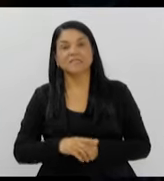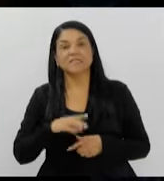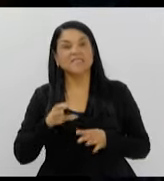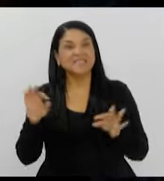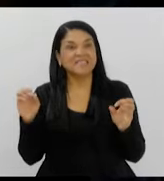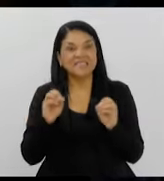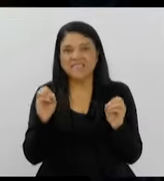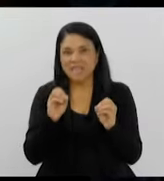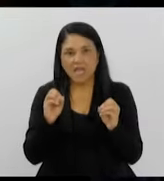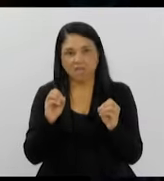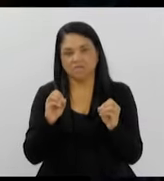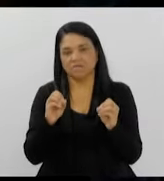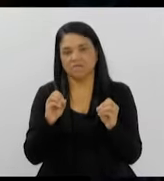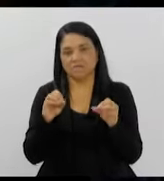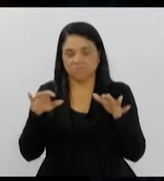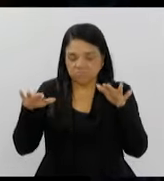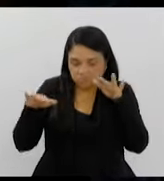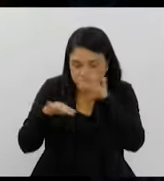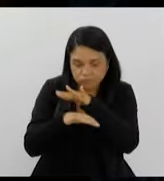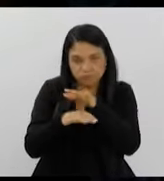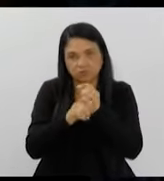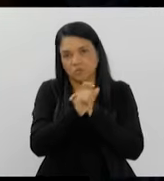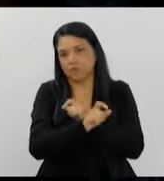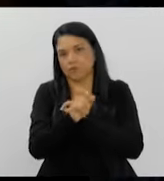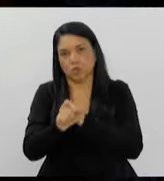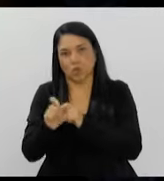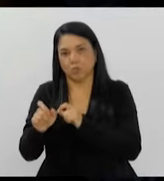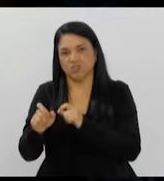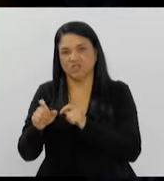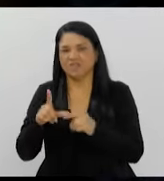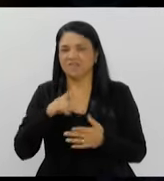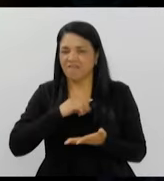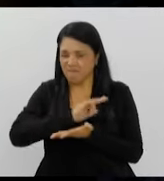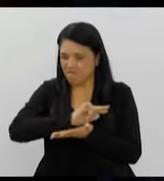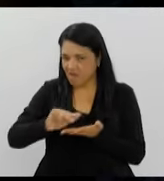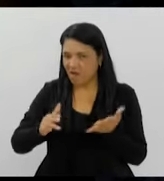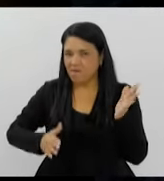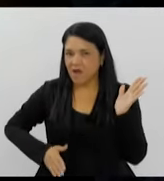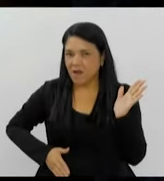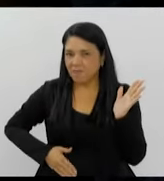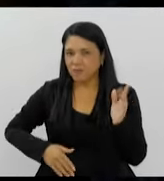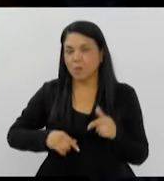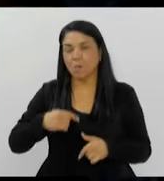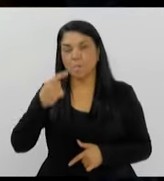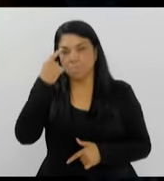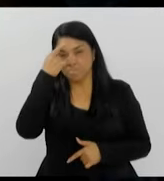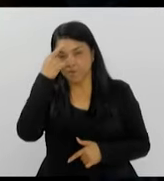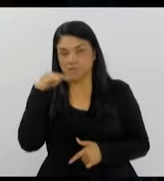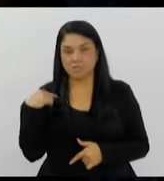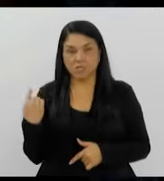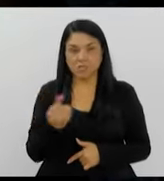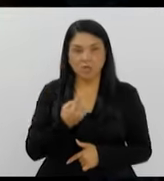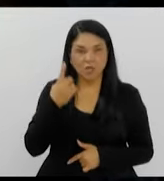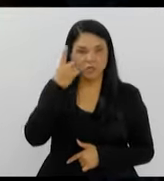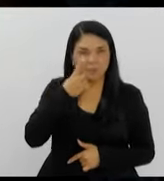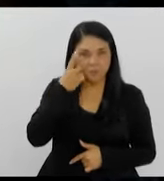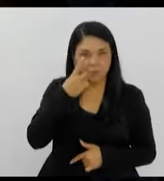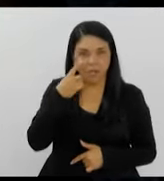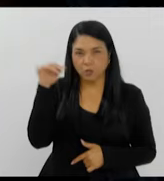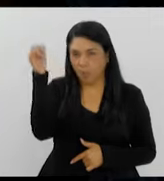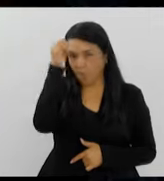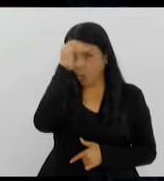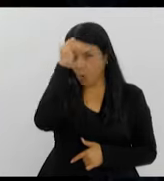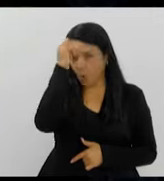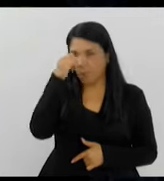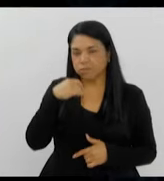de ninguém tá cheio de vagabundo pensando que a gente é bobo querendo plantar notinha